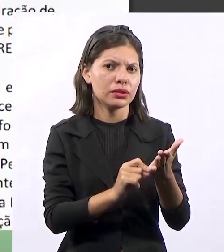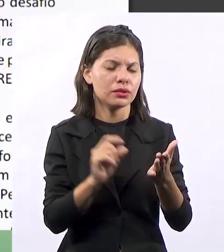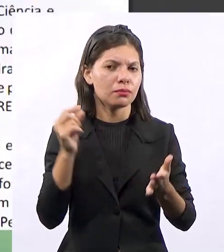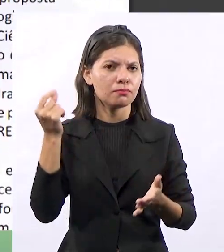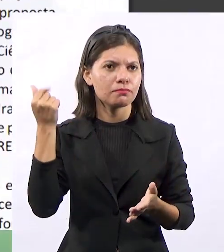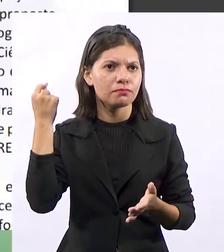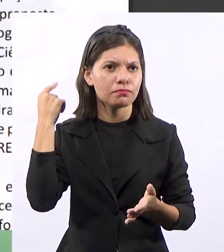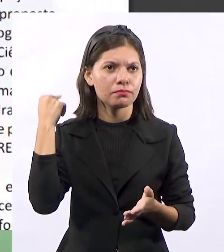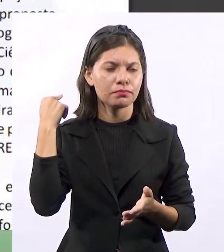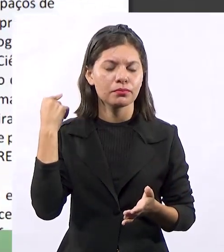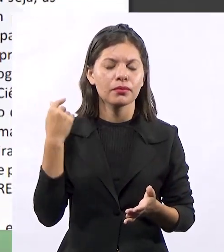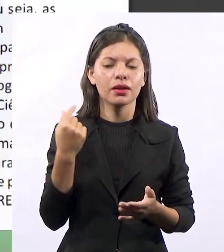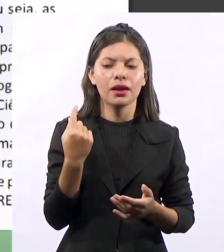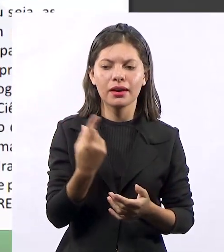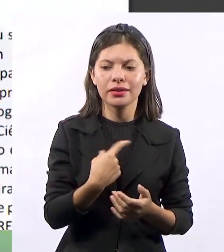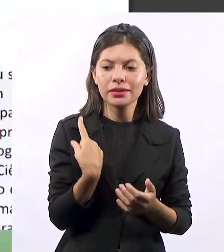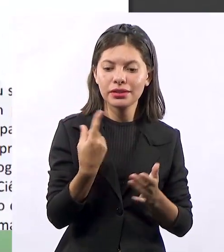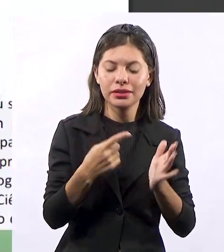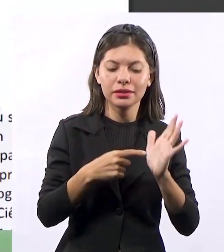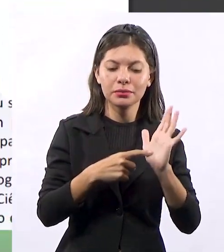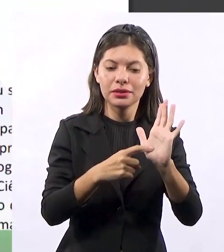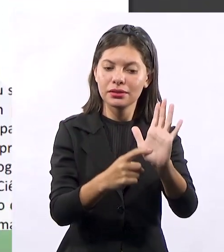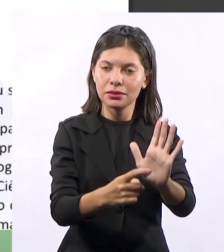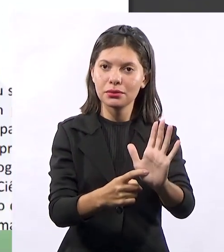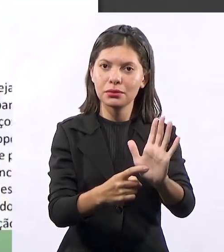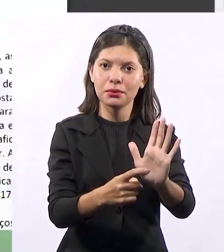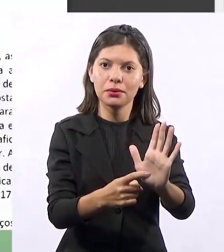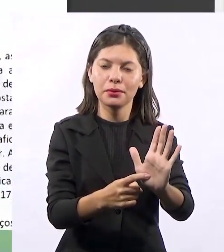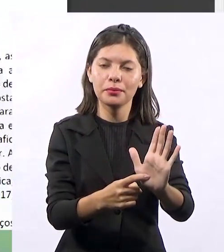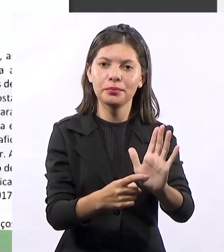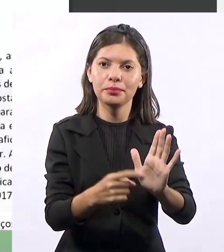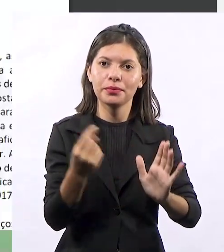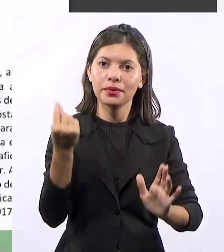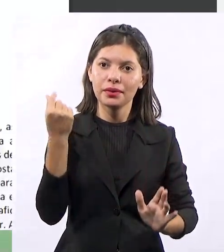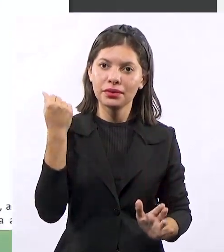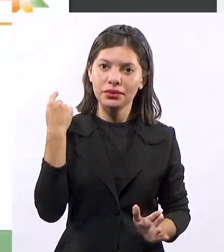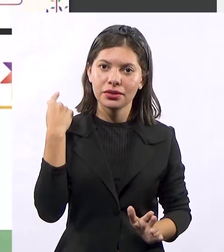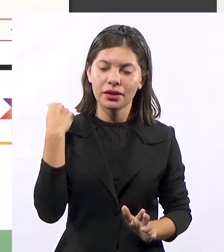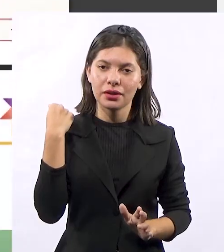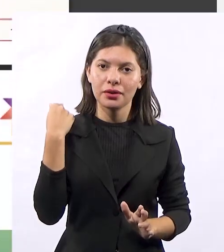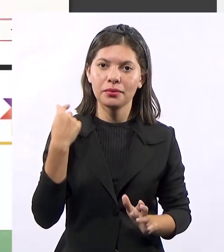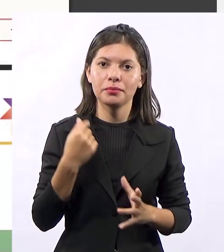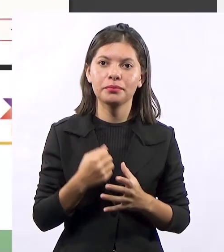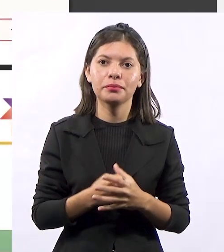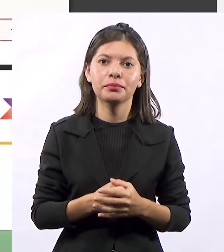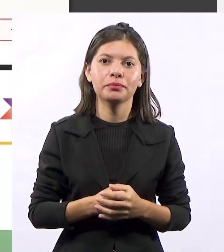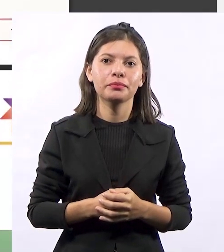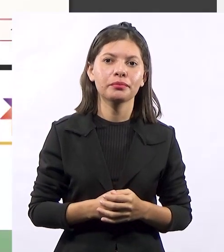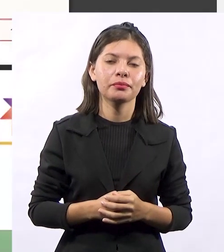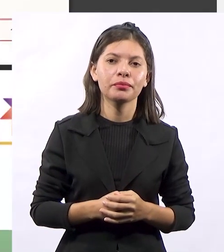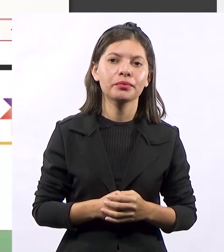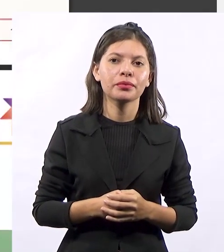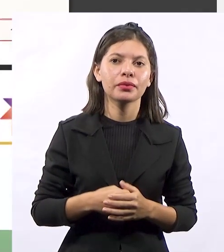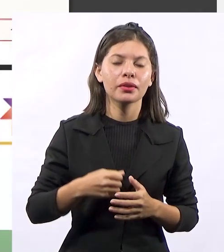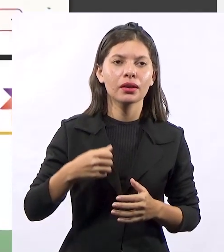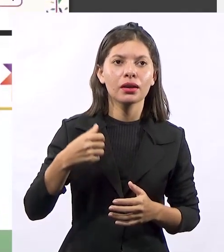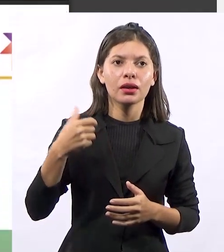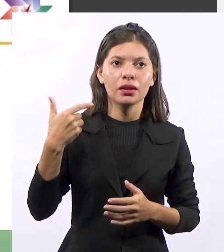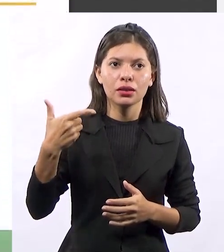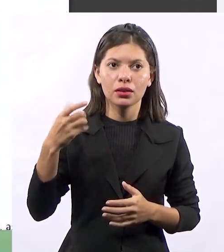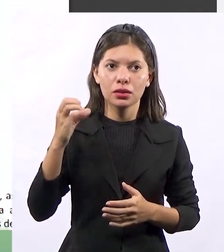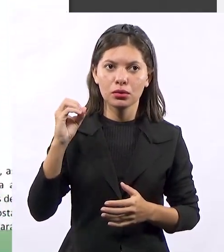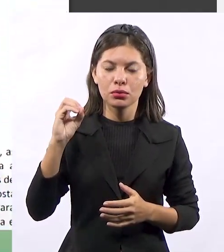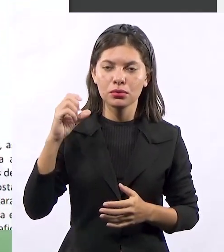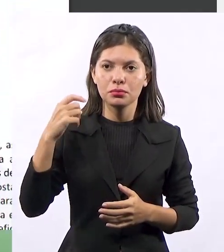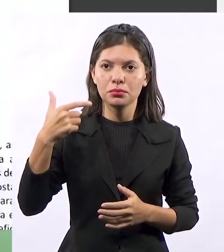que a gente apresentou ao CIET, né? Aqui, ao CIET, foi apresentado ao CIET em